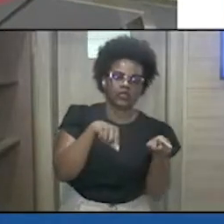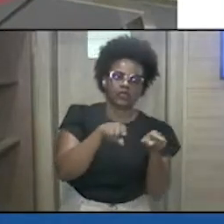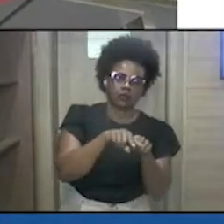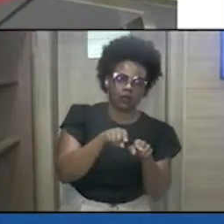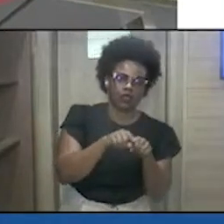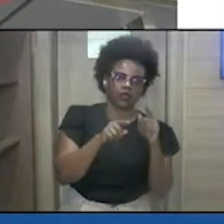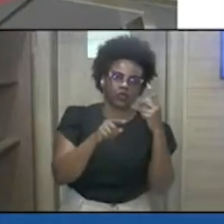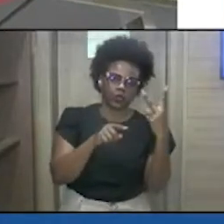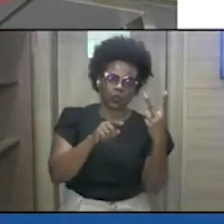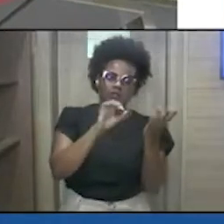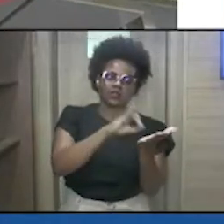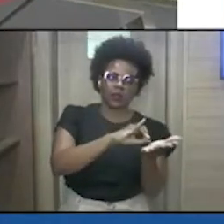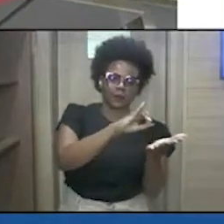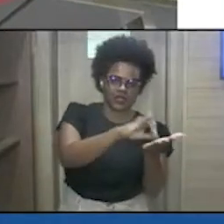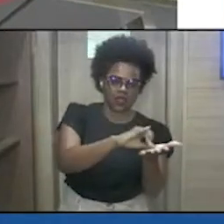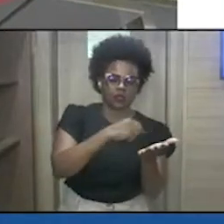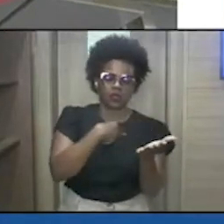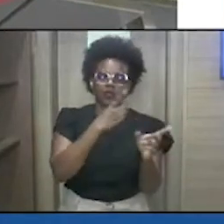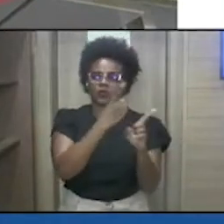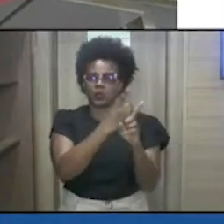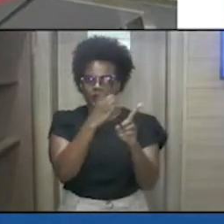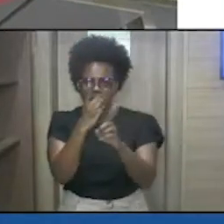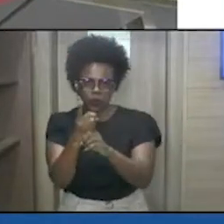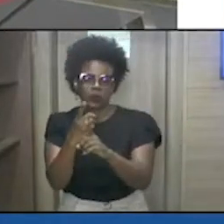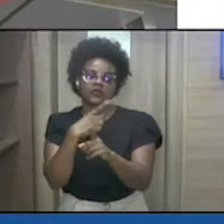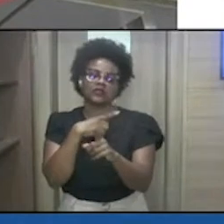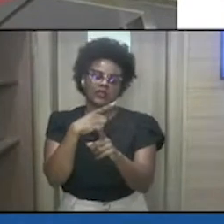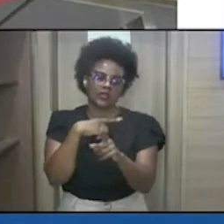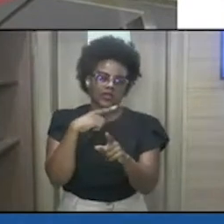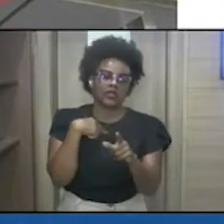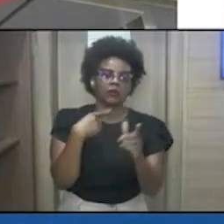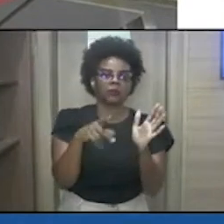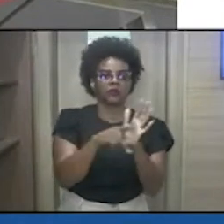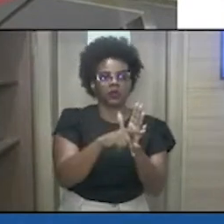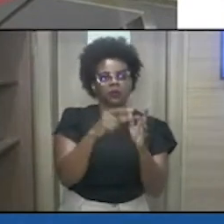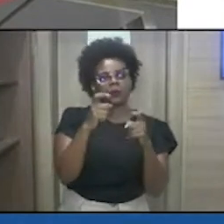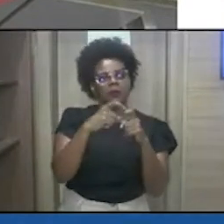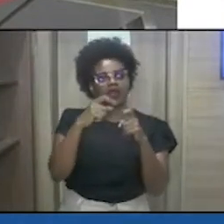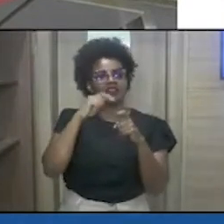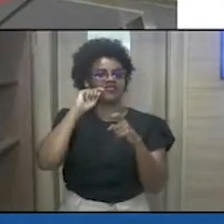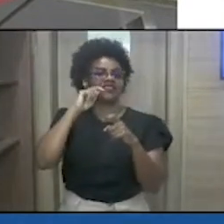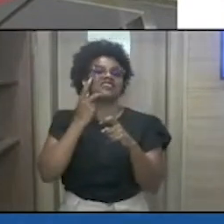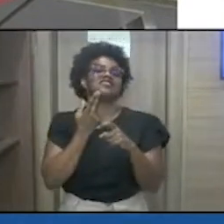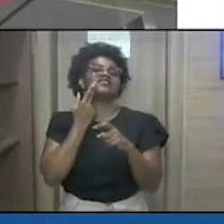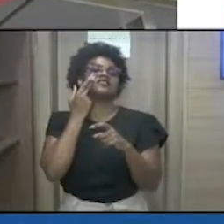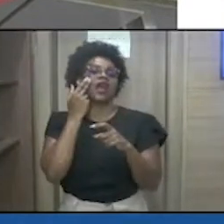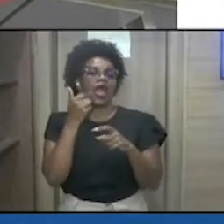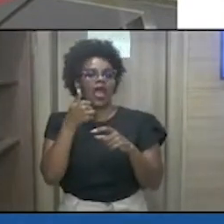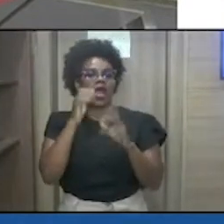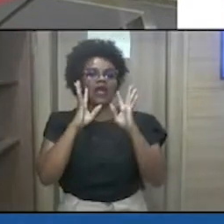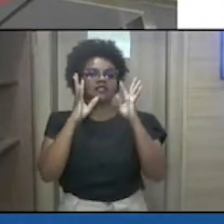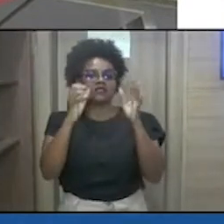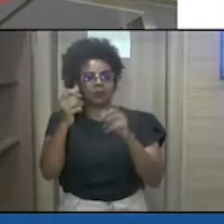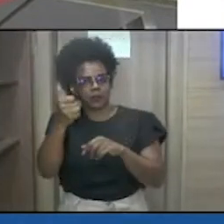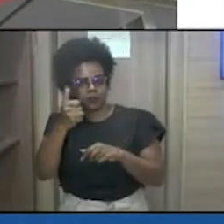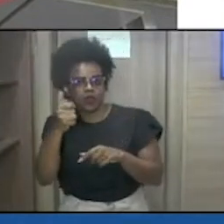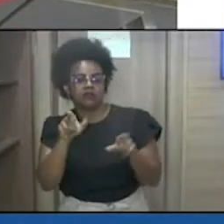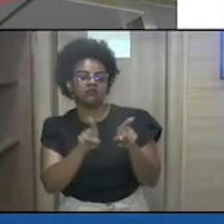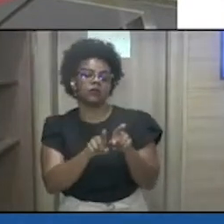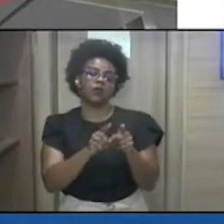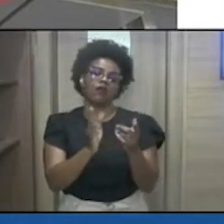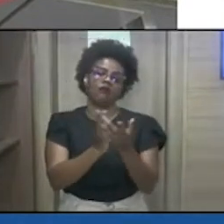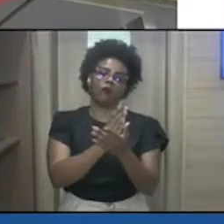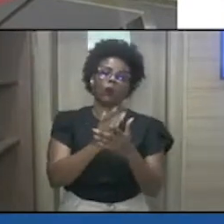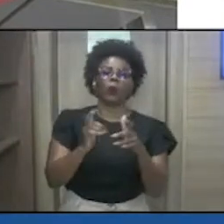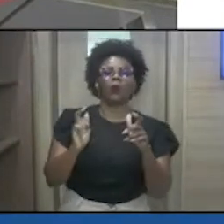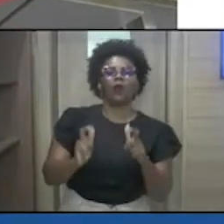apenas 2 capitais a gente encontrou, feito também pelo cirurgião dentista da atenção primária. E em alguns locais você tem